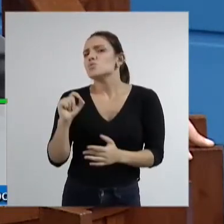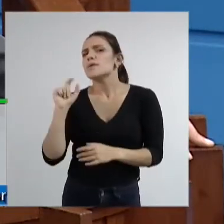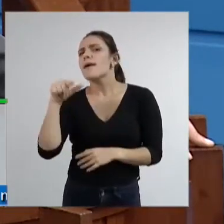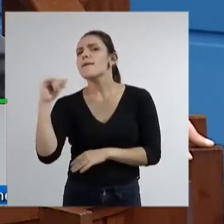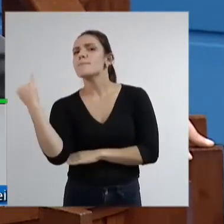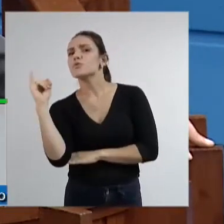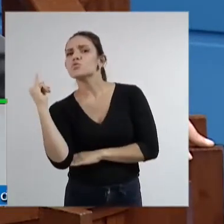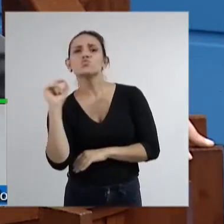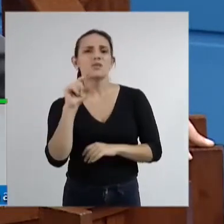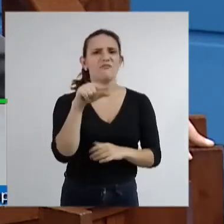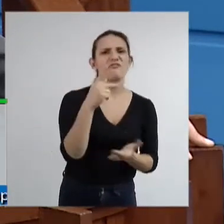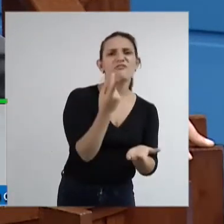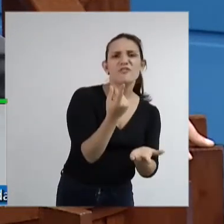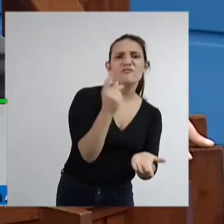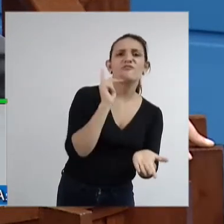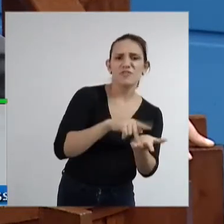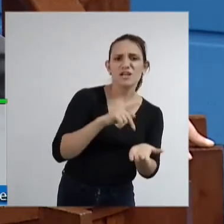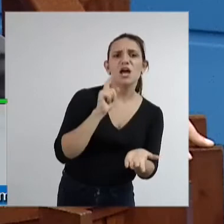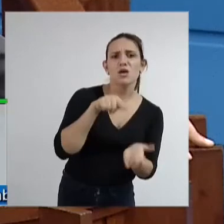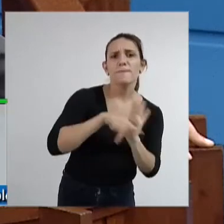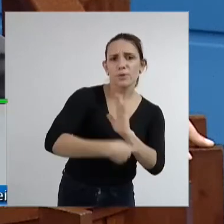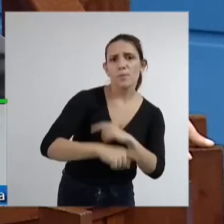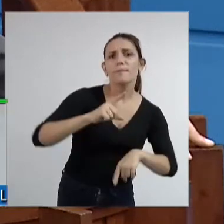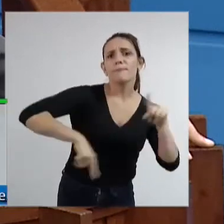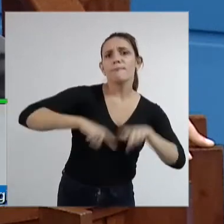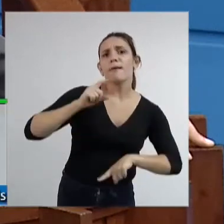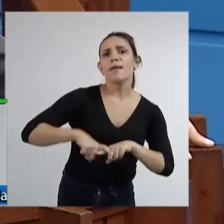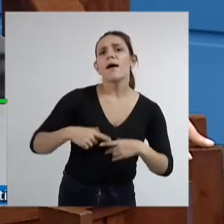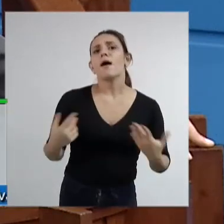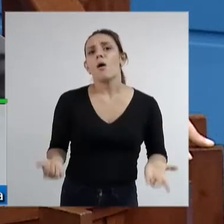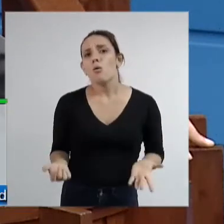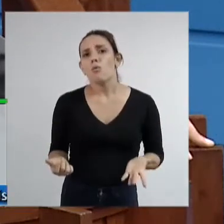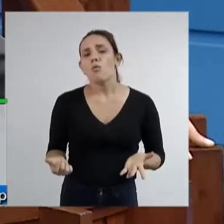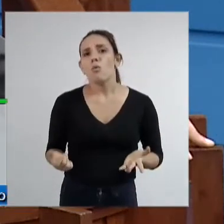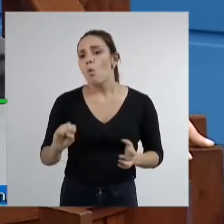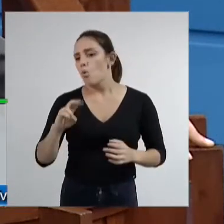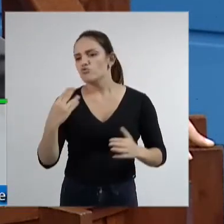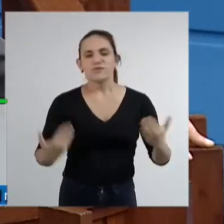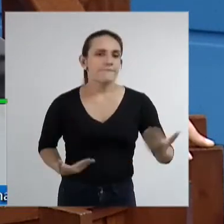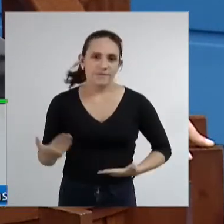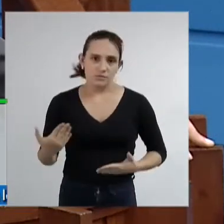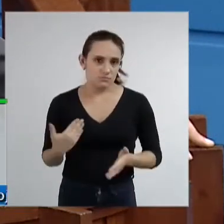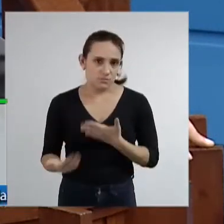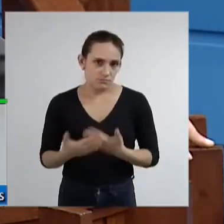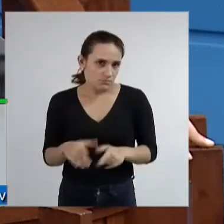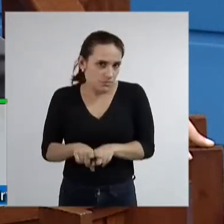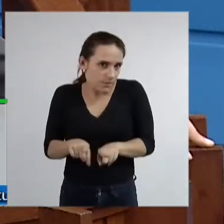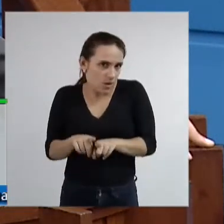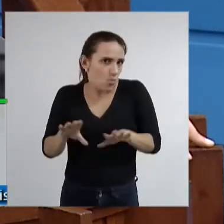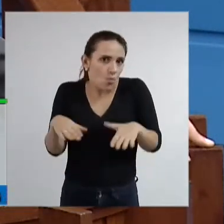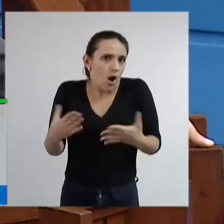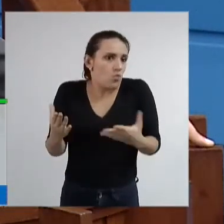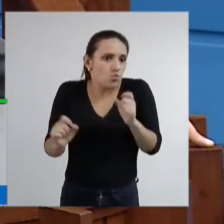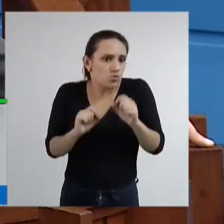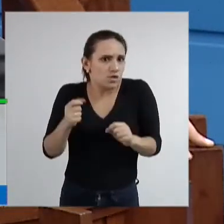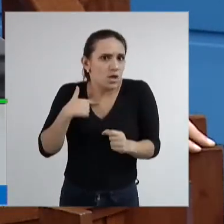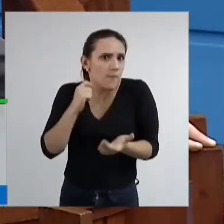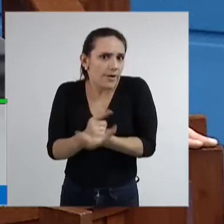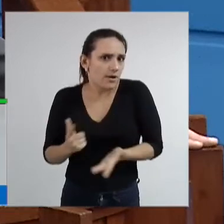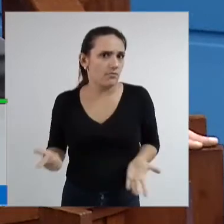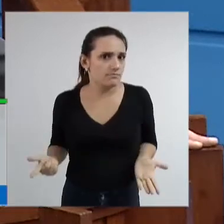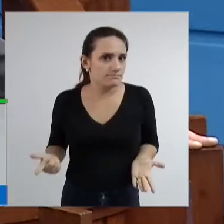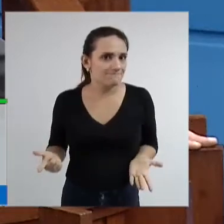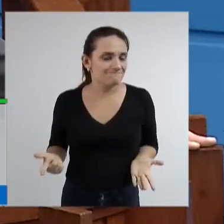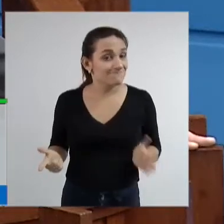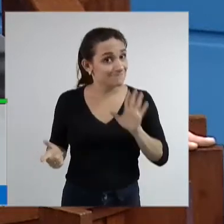imposto e o que é verdadeiramente o preço do produto, ou o preço do serviço, ou o consumo que está sendo realizado. Quanto mais